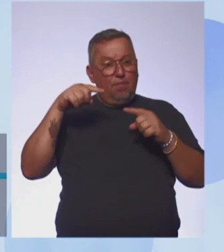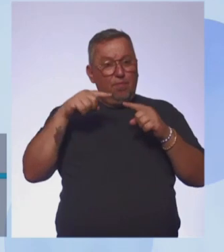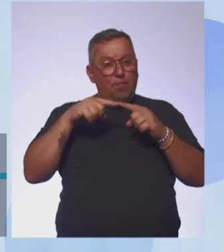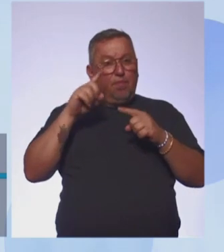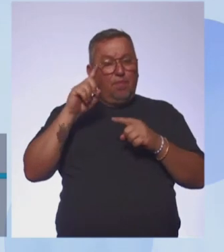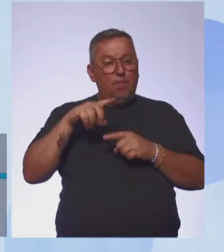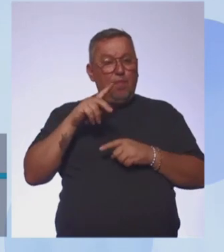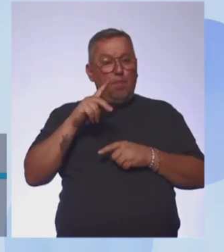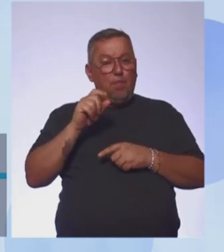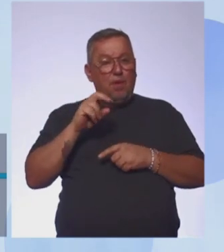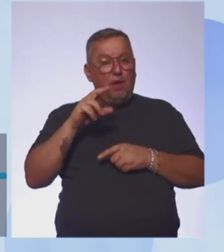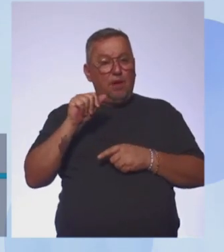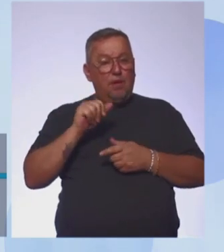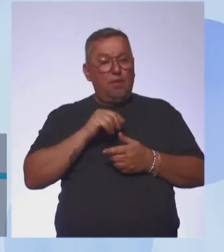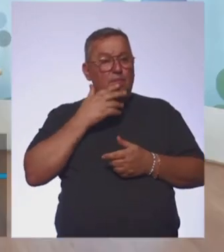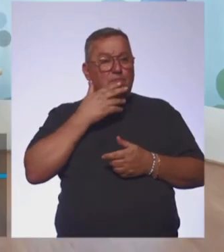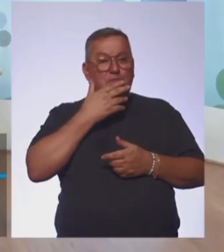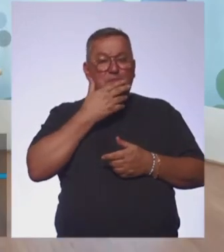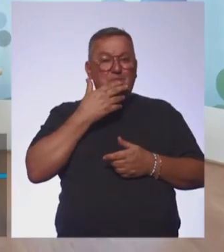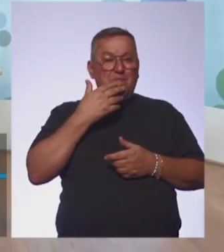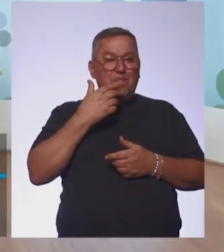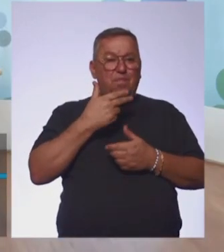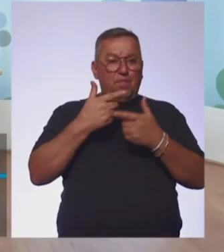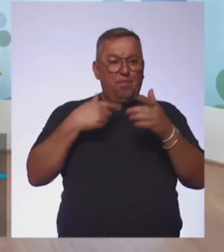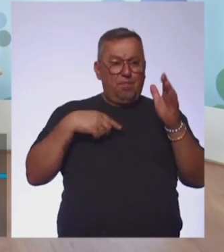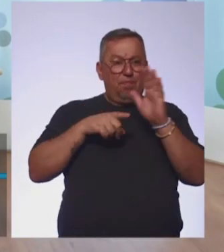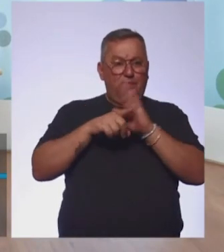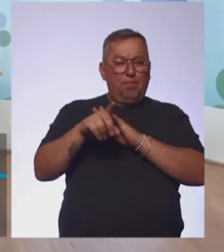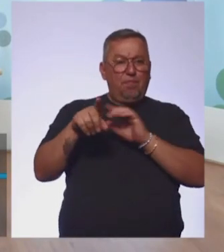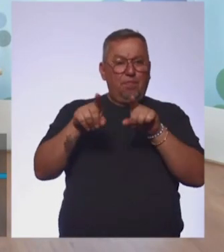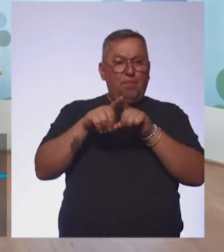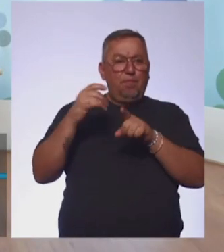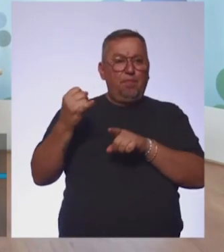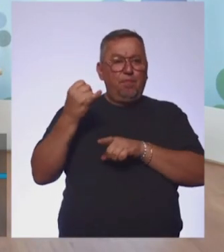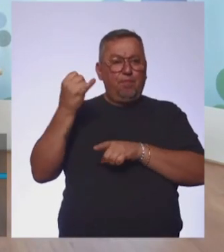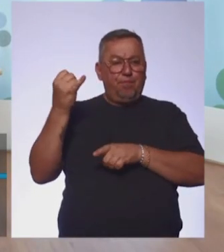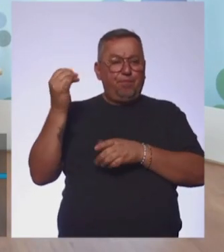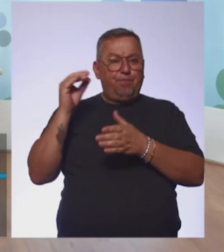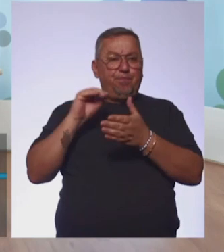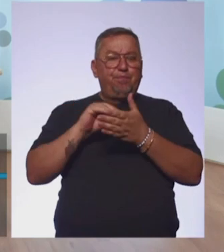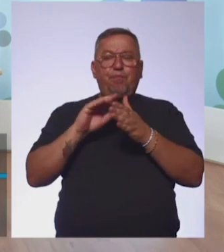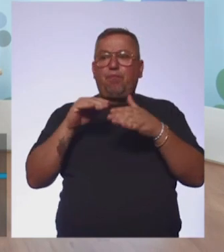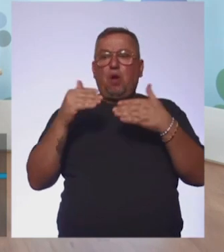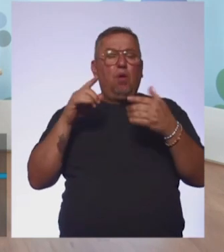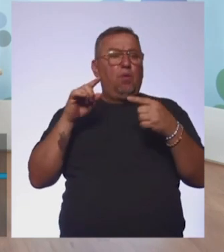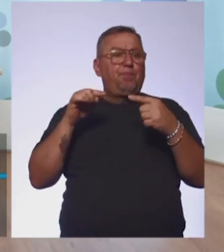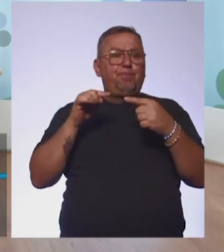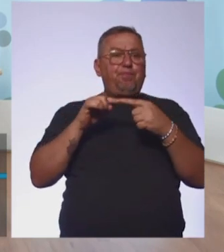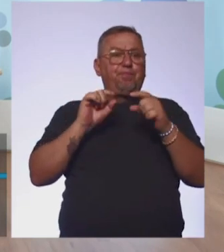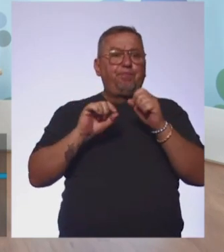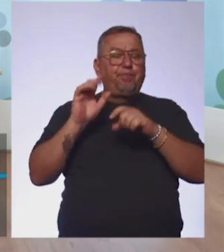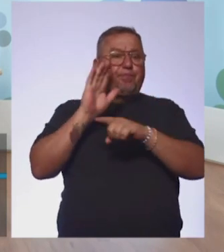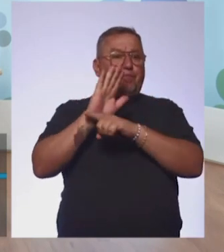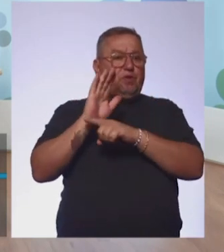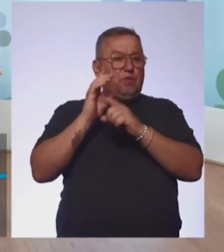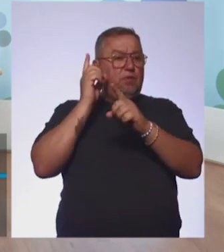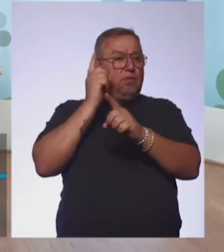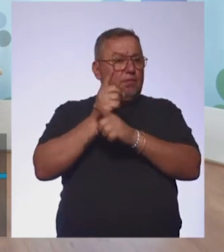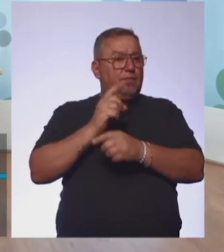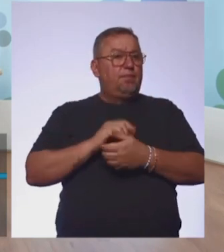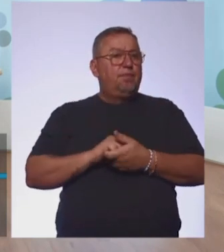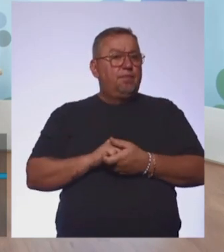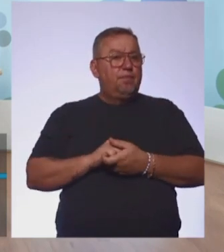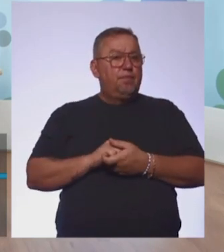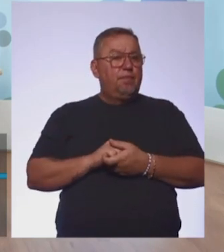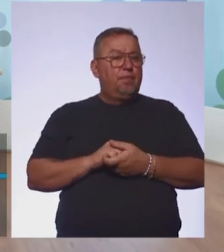é o para, ok? Essa questão que você perguntou é importante, que você colocou para eles. Para quê? Qual é a finalidade? Ajuda a localizar, né,